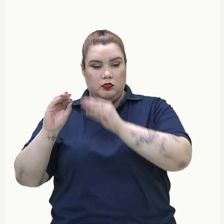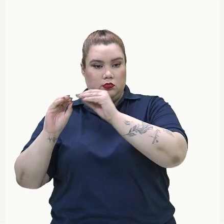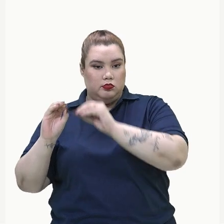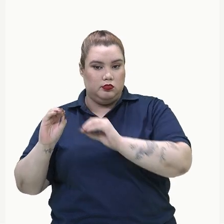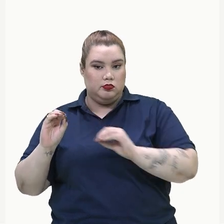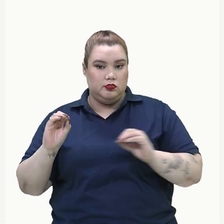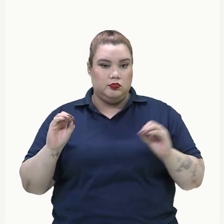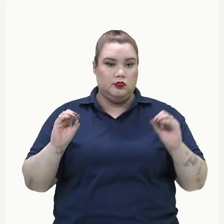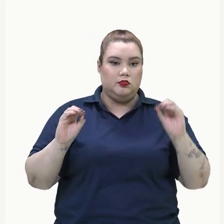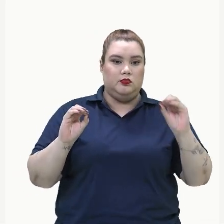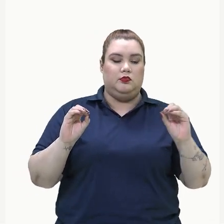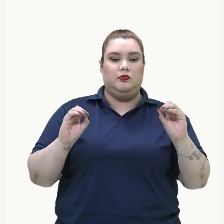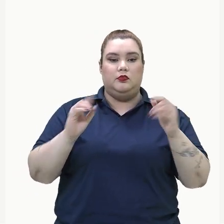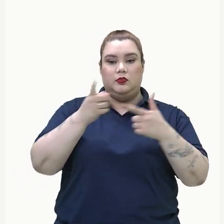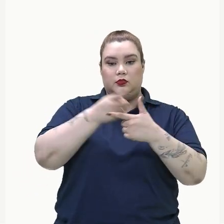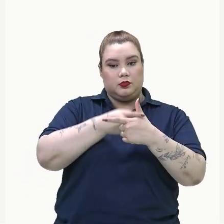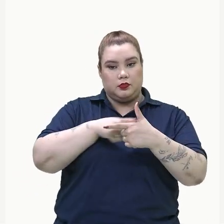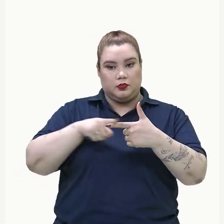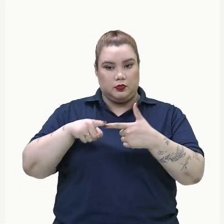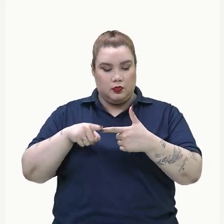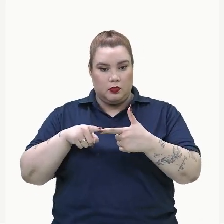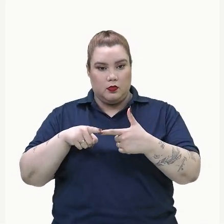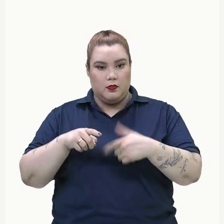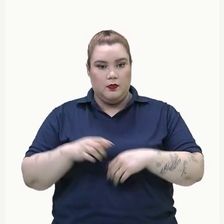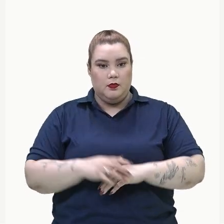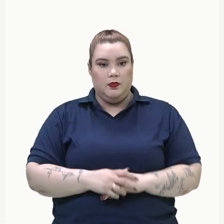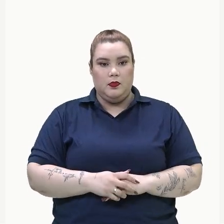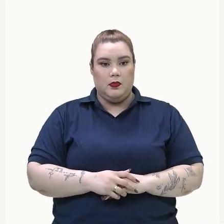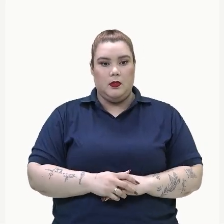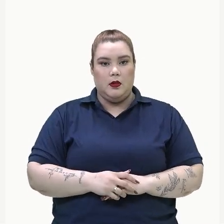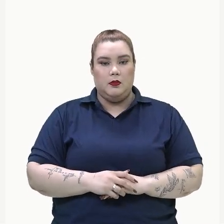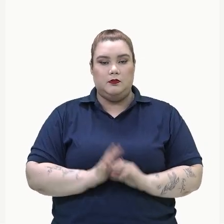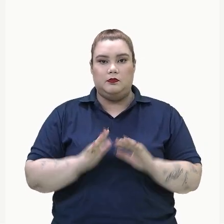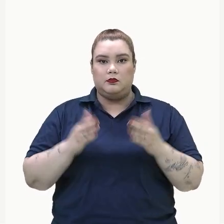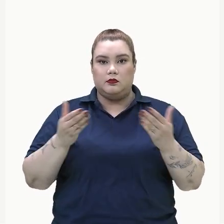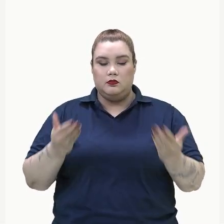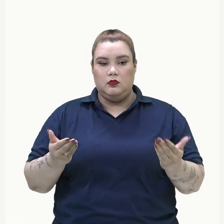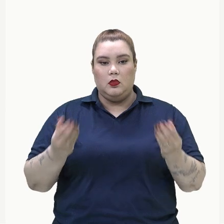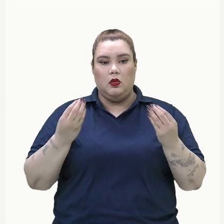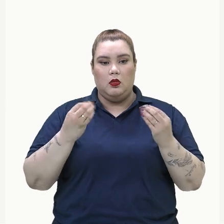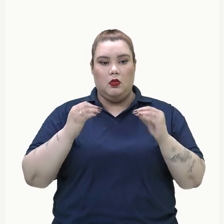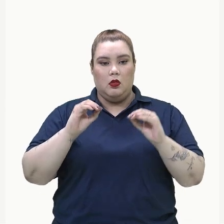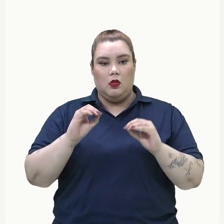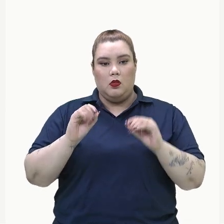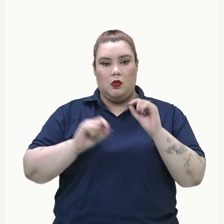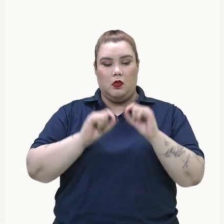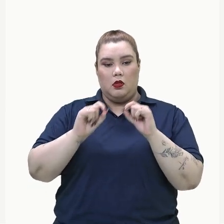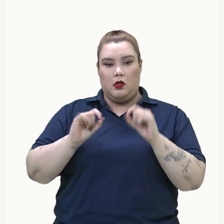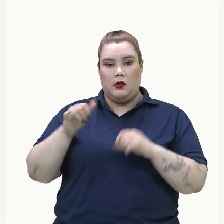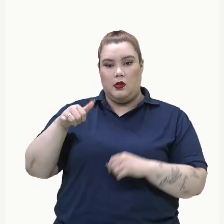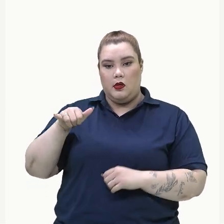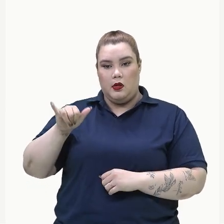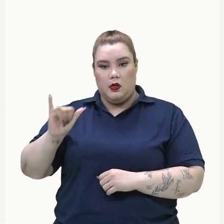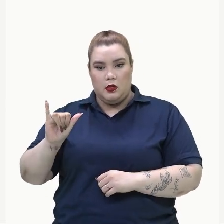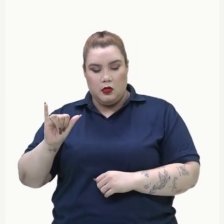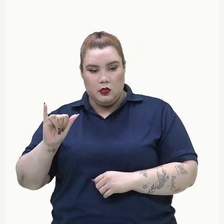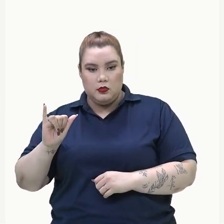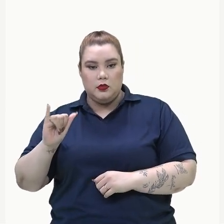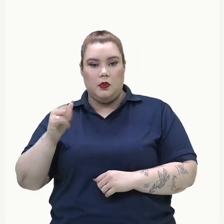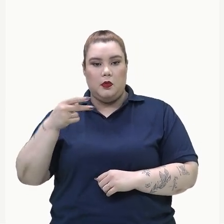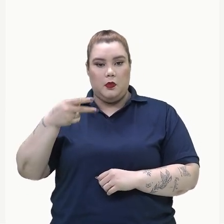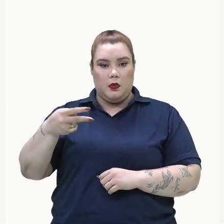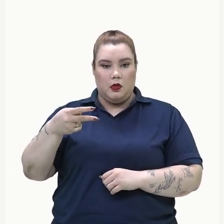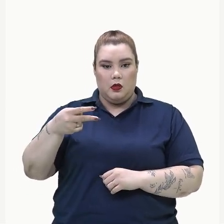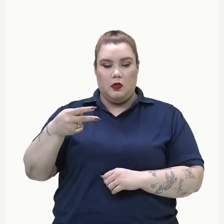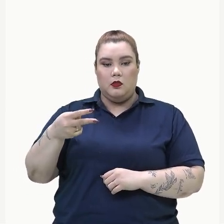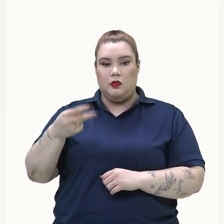membro, ele passa dividindo. E aí a gente escreve dessa forma aqui, ó, só para facilitar